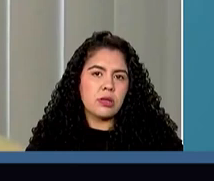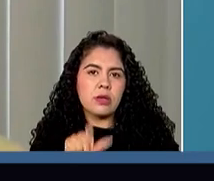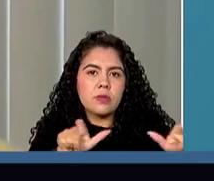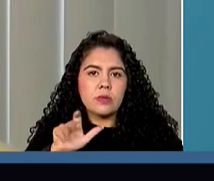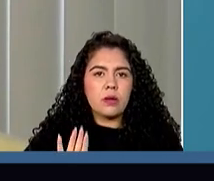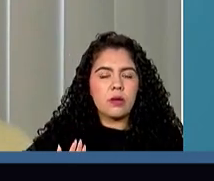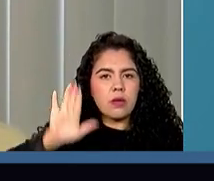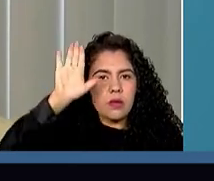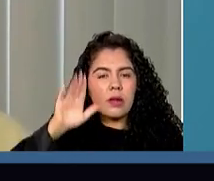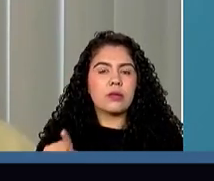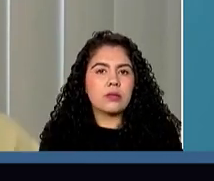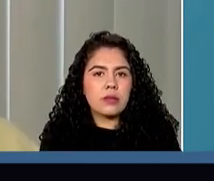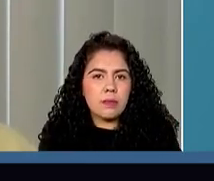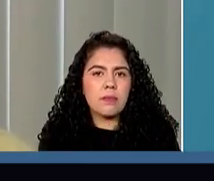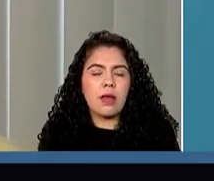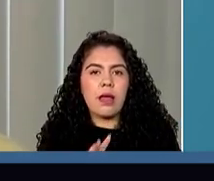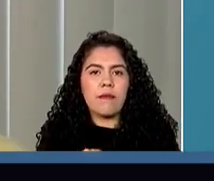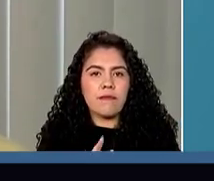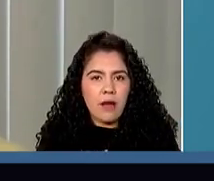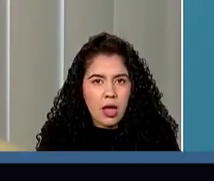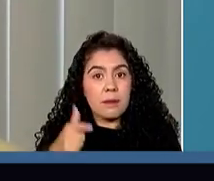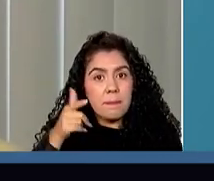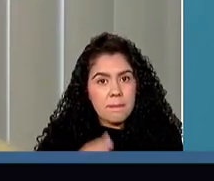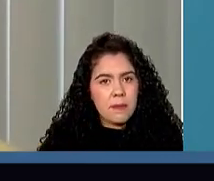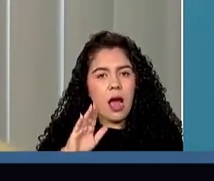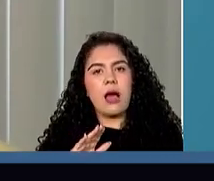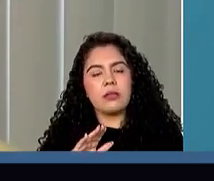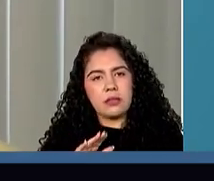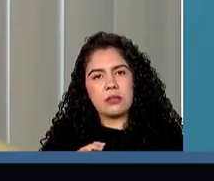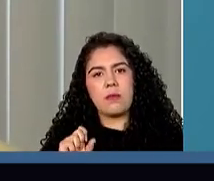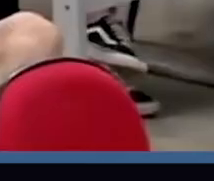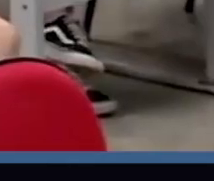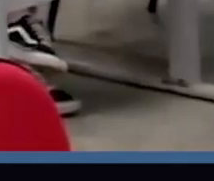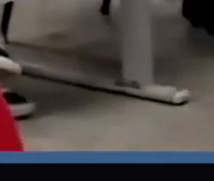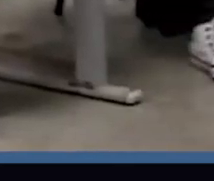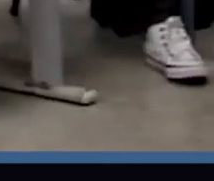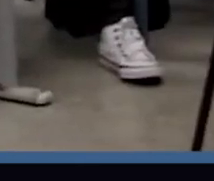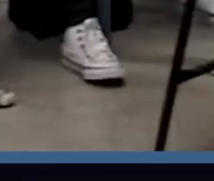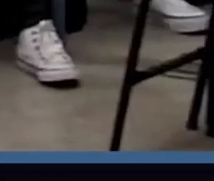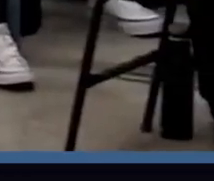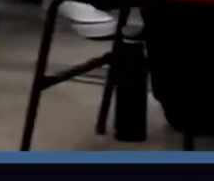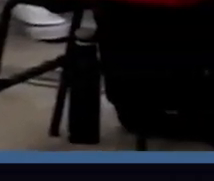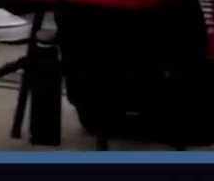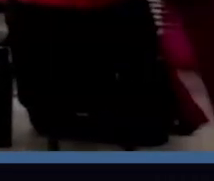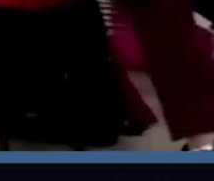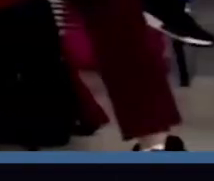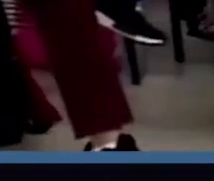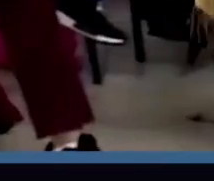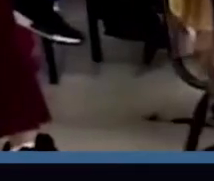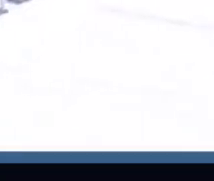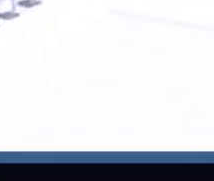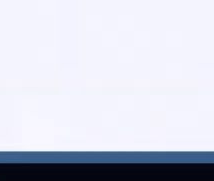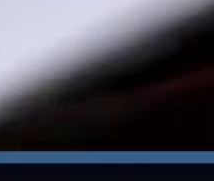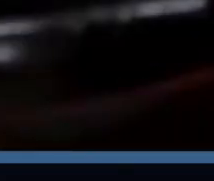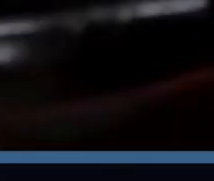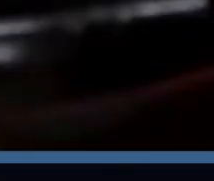concorrer a vagas temporárias além das 6640 que foram disponibilizadas Originalmente tá o concurso contará com o apoio da força